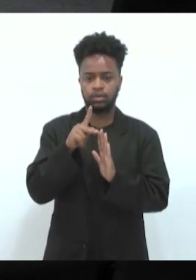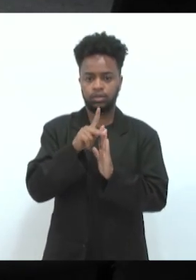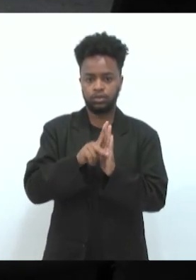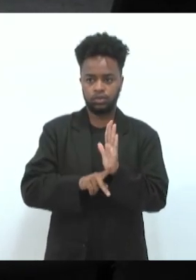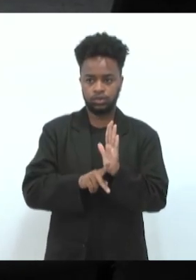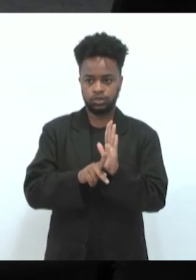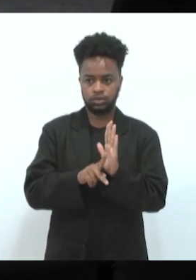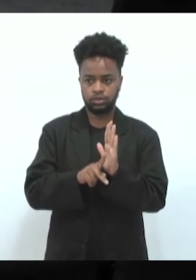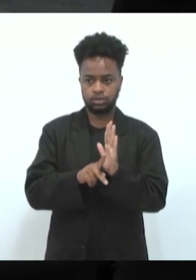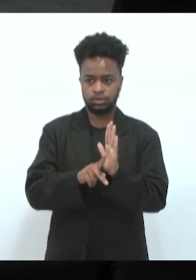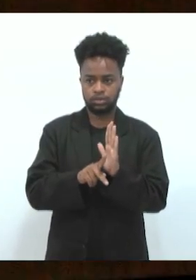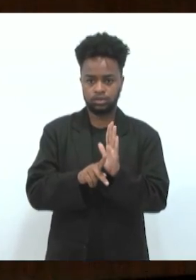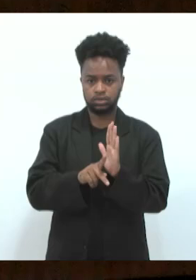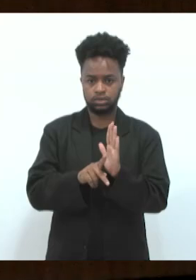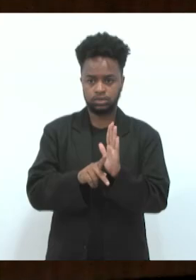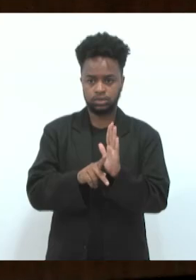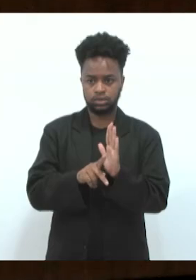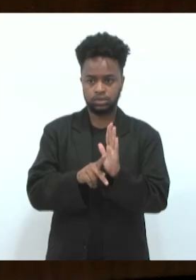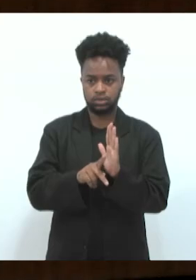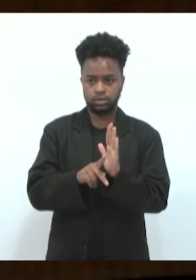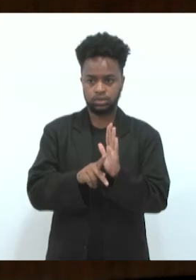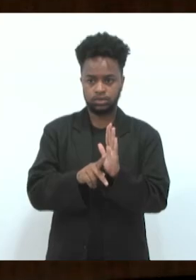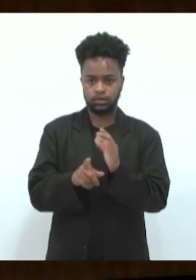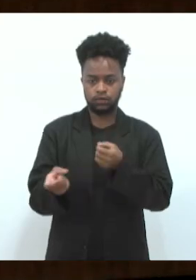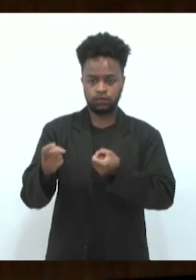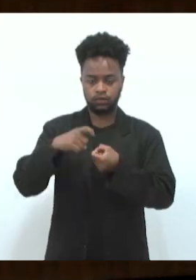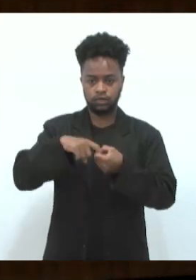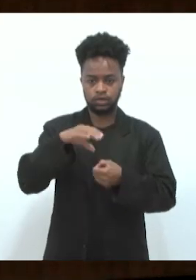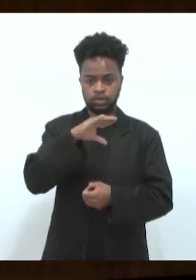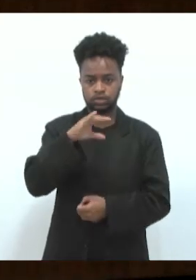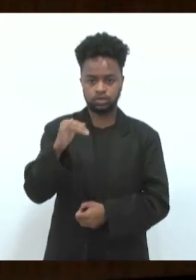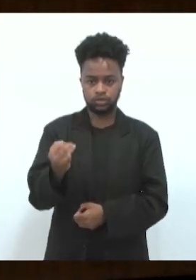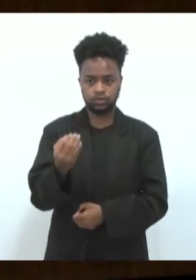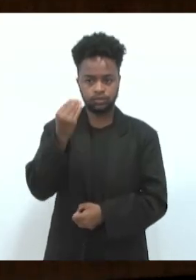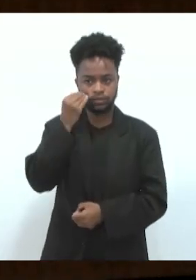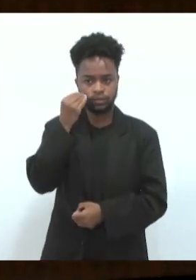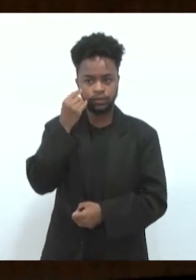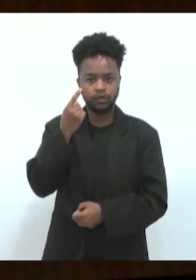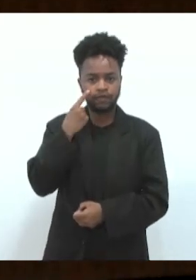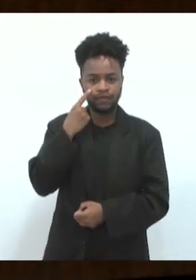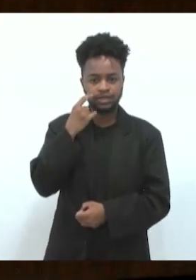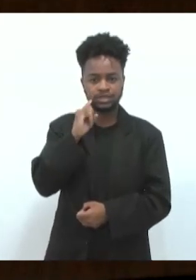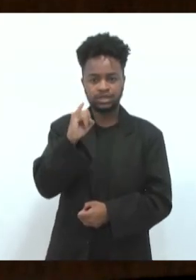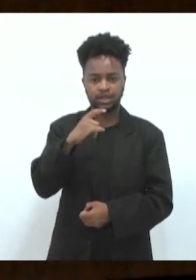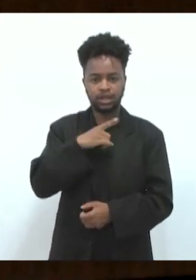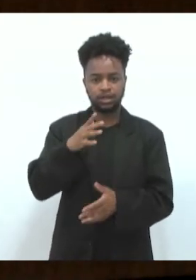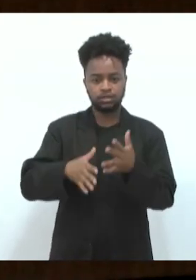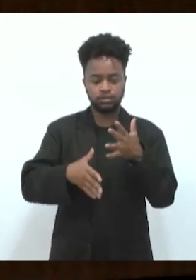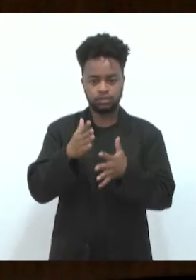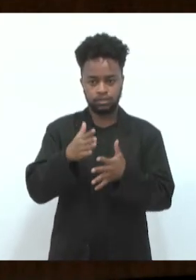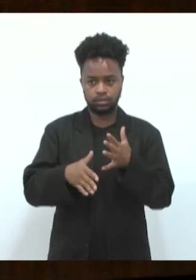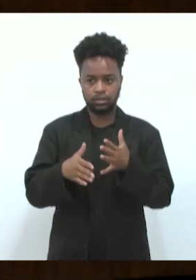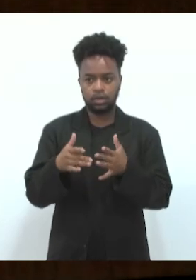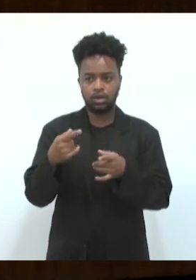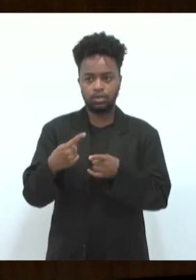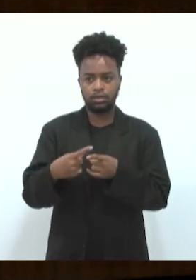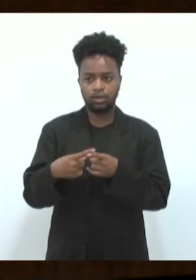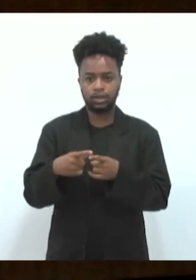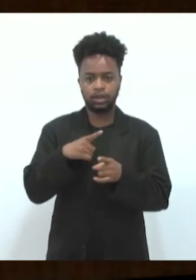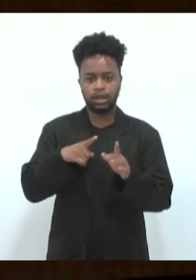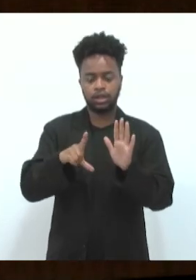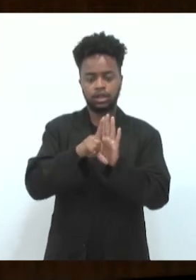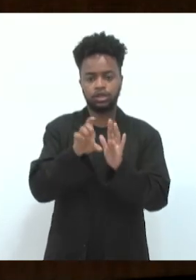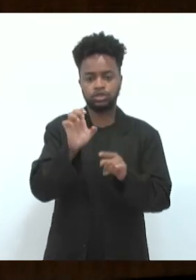para que esse projeto seja remetido novamente à CCJ para verificar uma eventual prejudicabilidade, em virtude da Lei